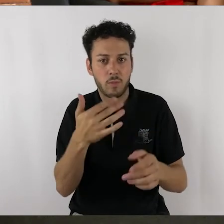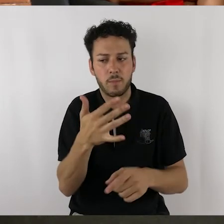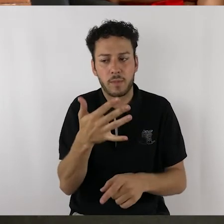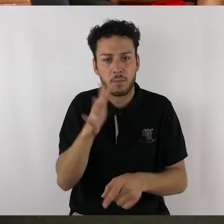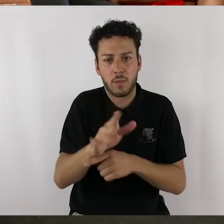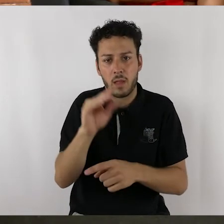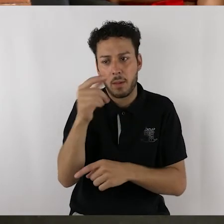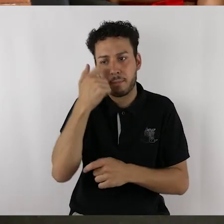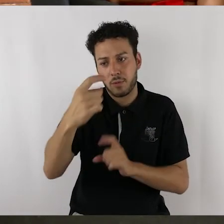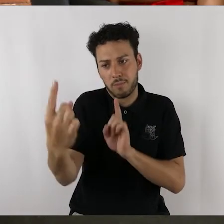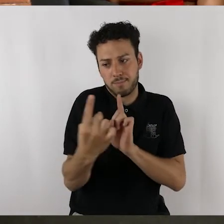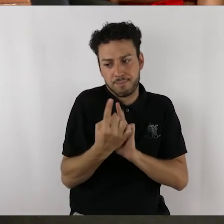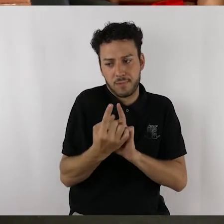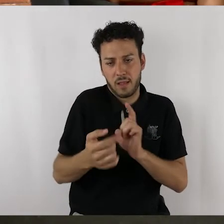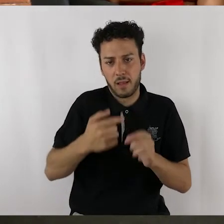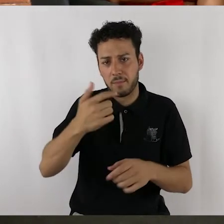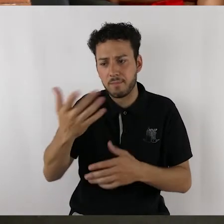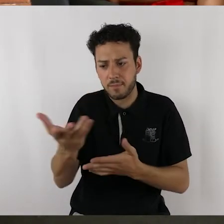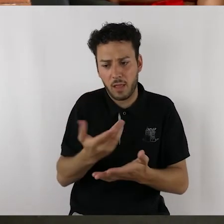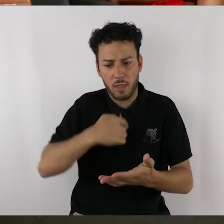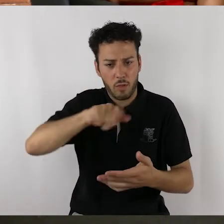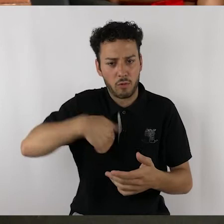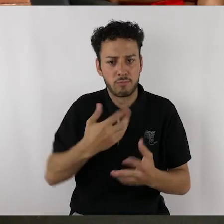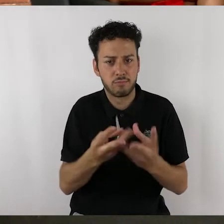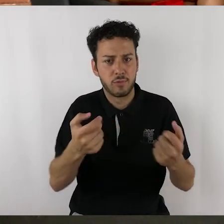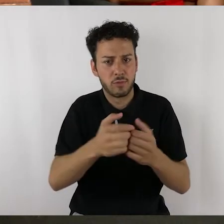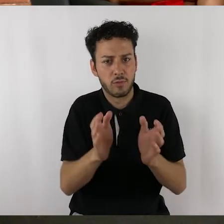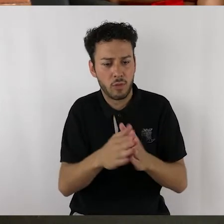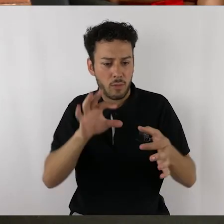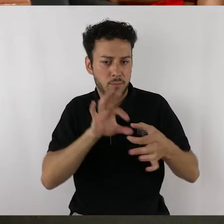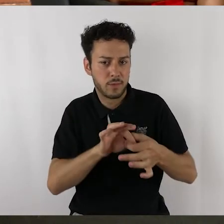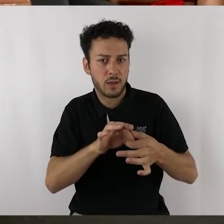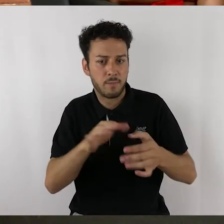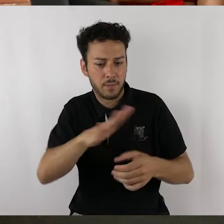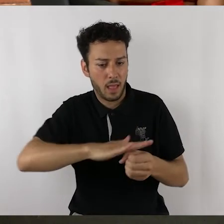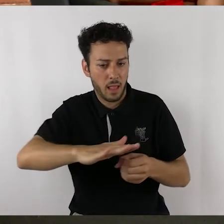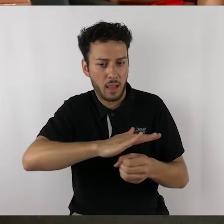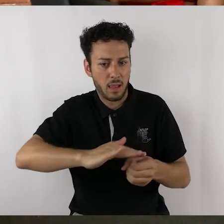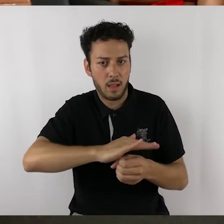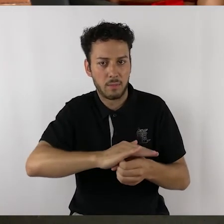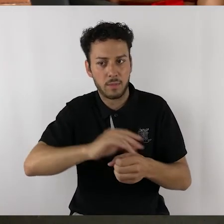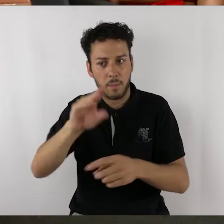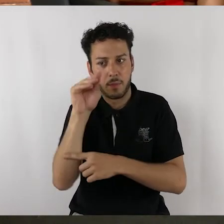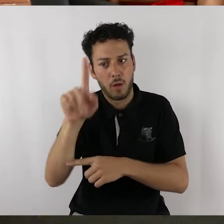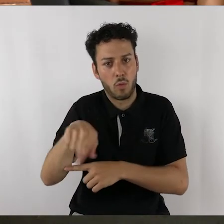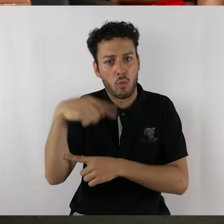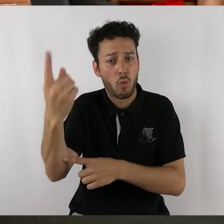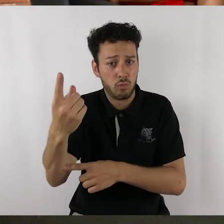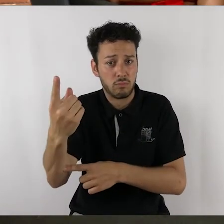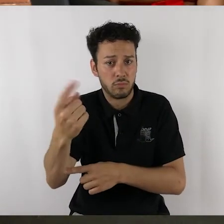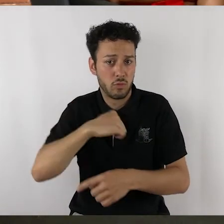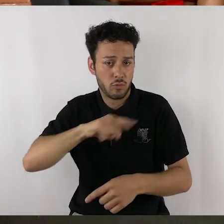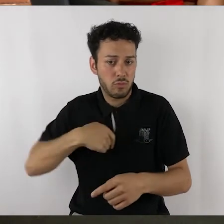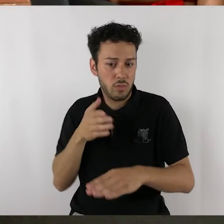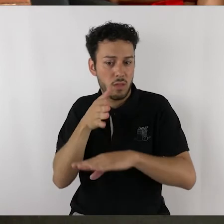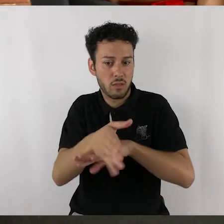que solicitar a um distrato porque nós trataremos desse pedido internamento com a área de operações da outra instituição e